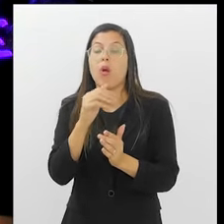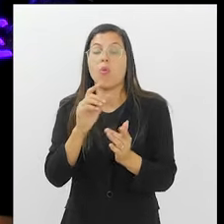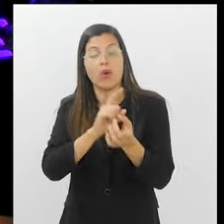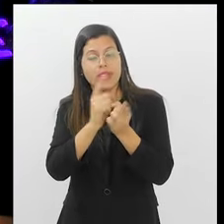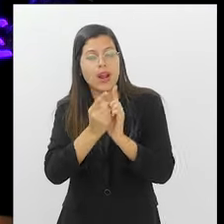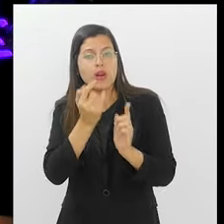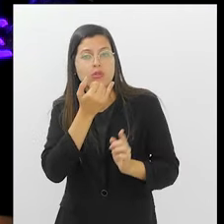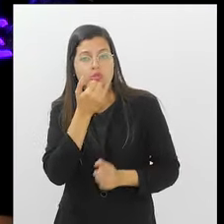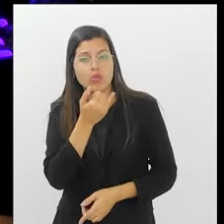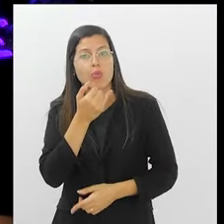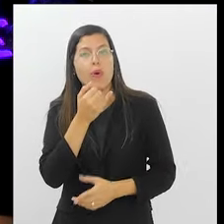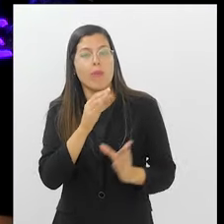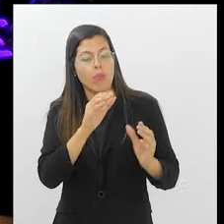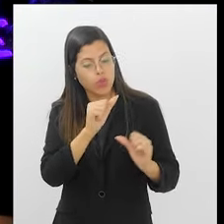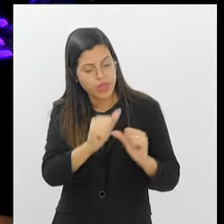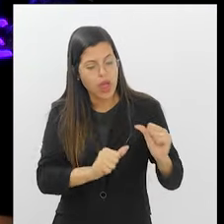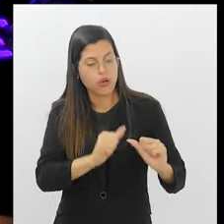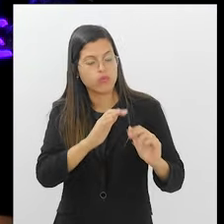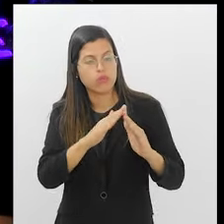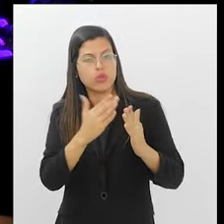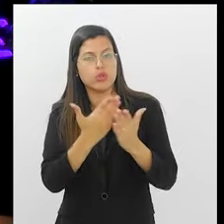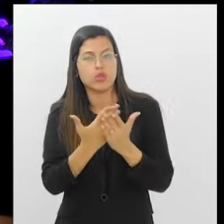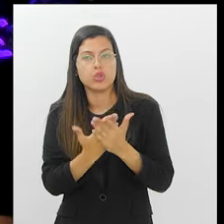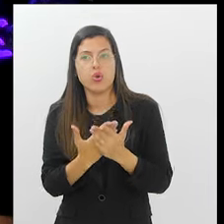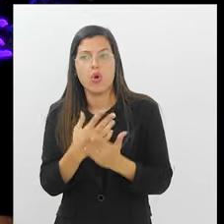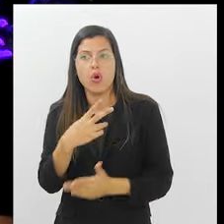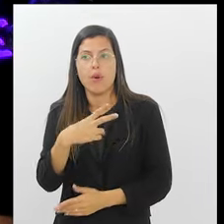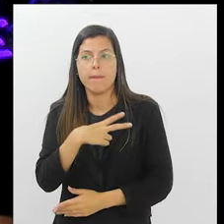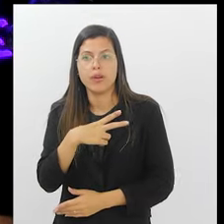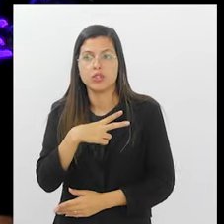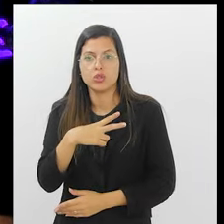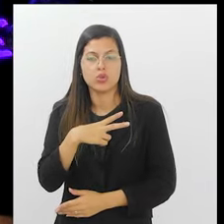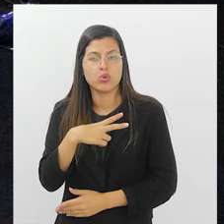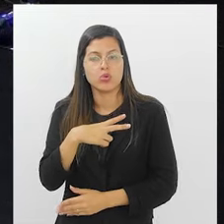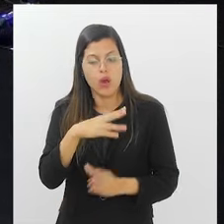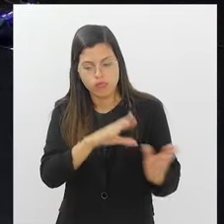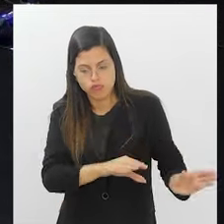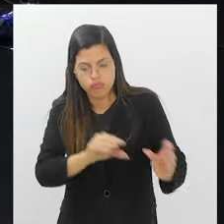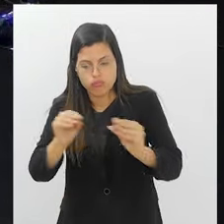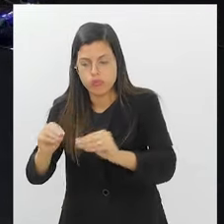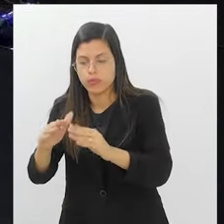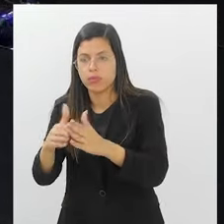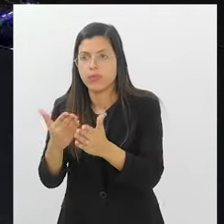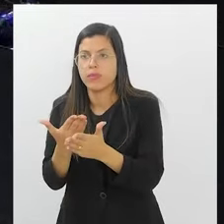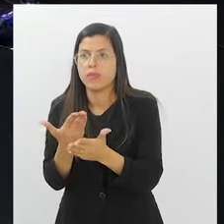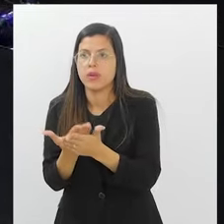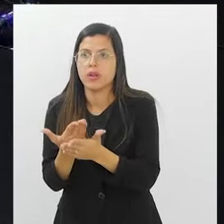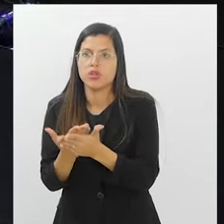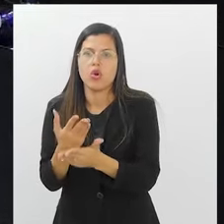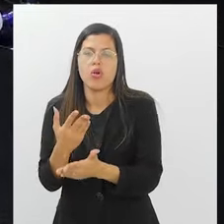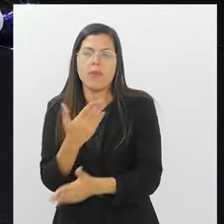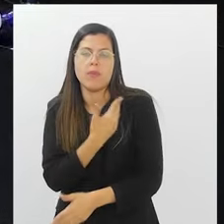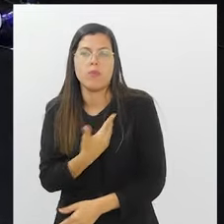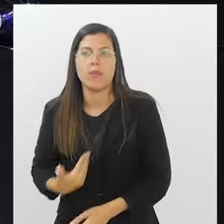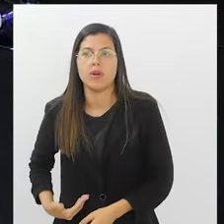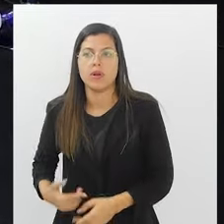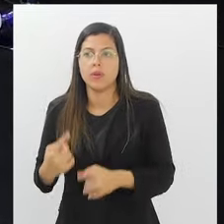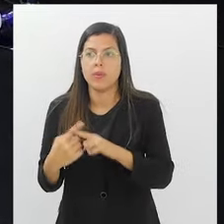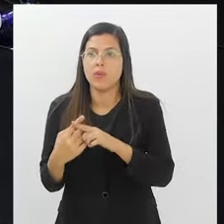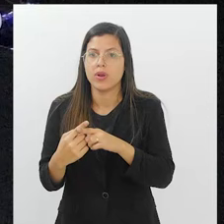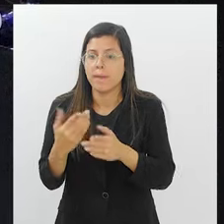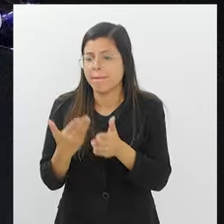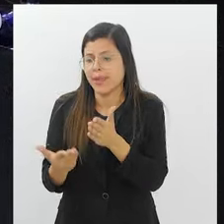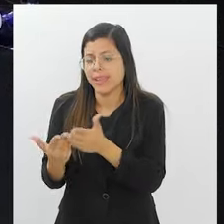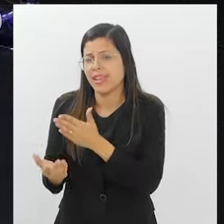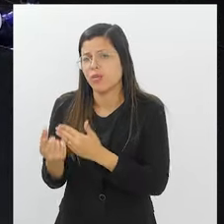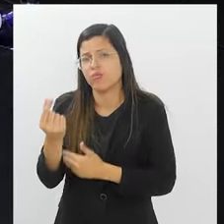Saíram da escola particular para a pública. Por quê? Perderam poder aquisitivo. O poder aquisitivo. Né? Se perderam o poder aquisitivo, como é